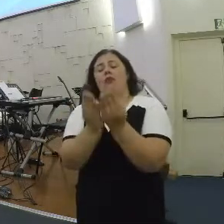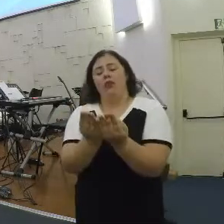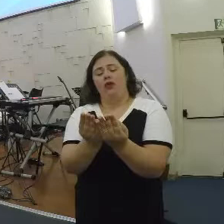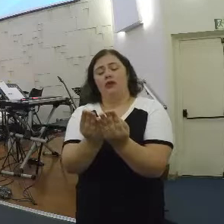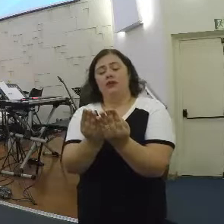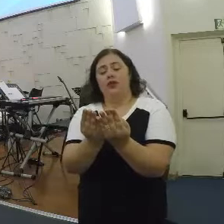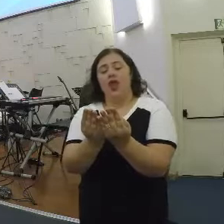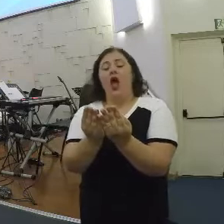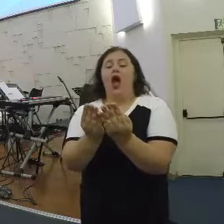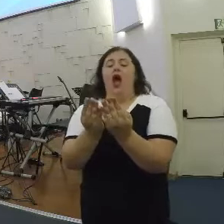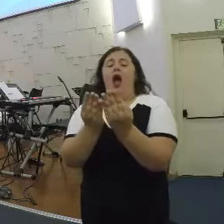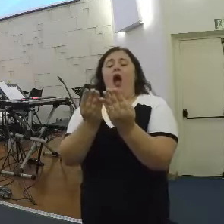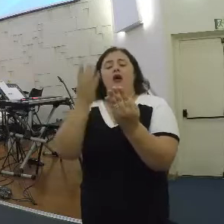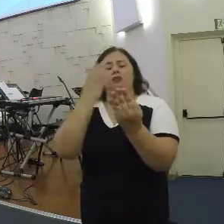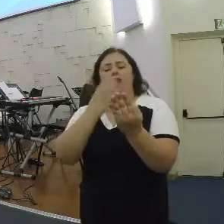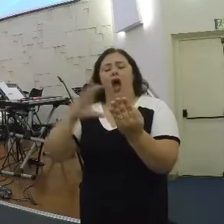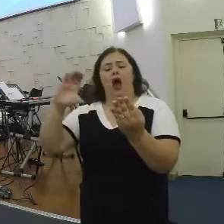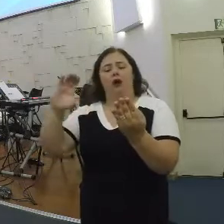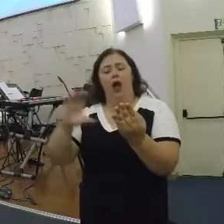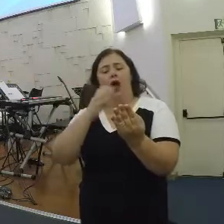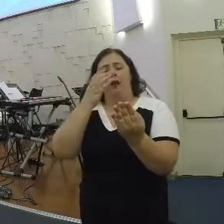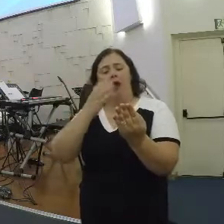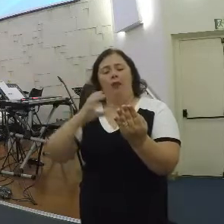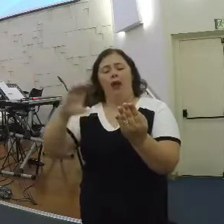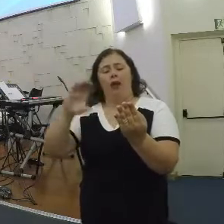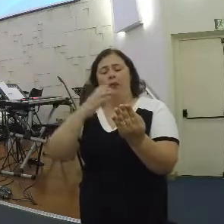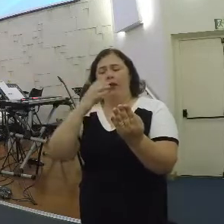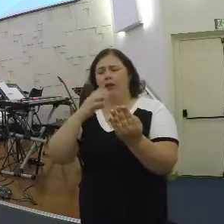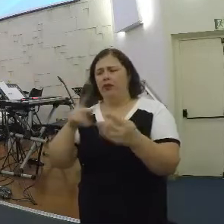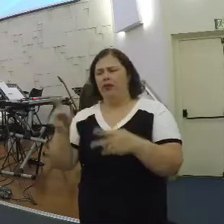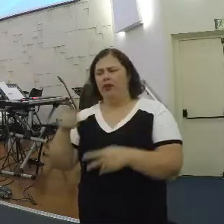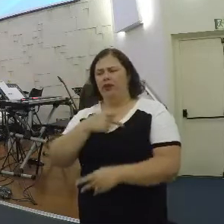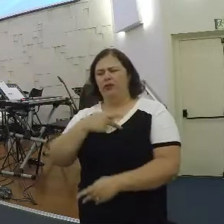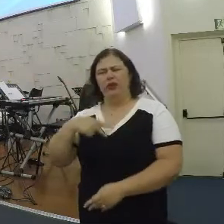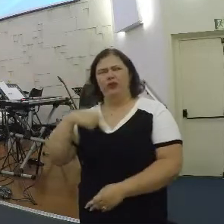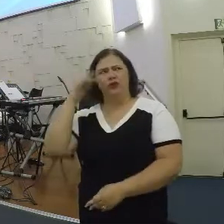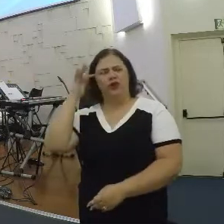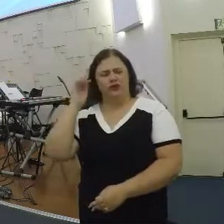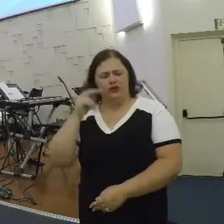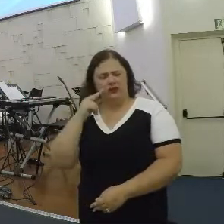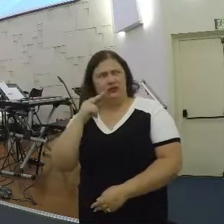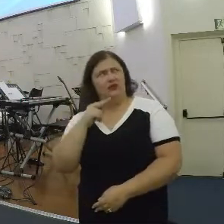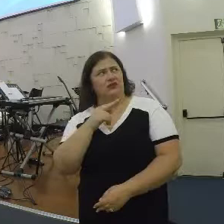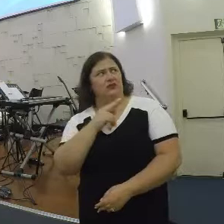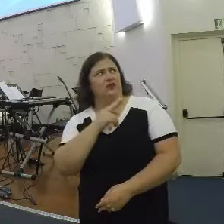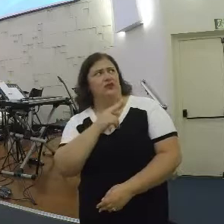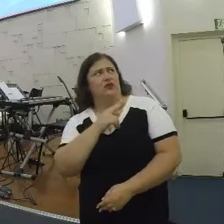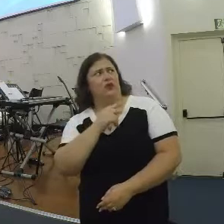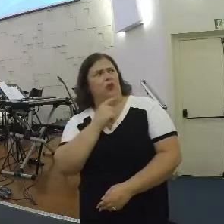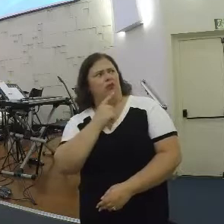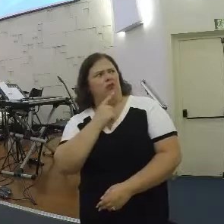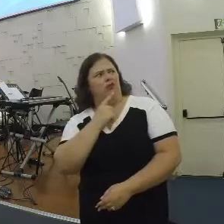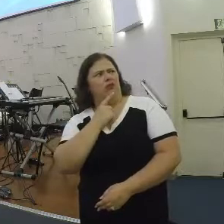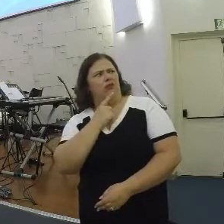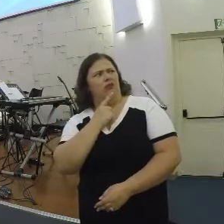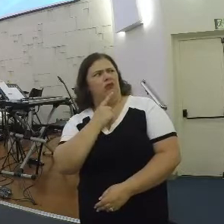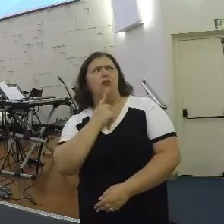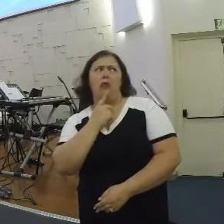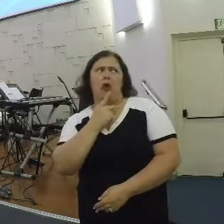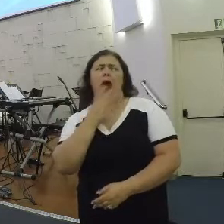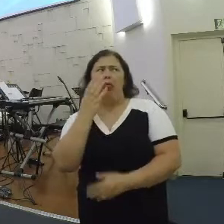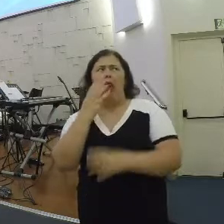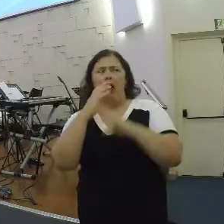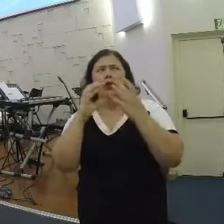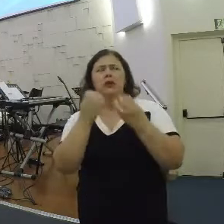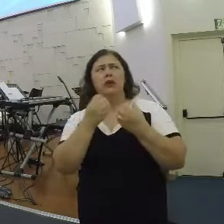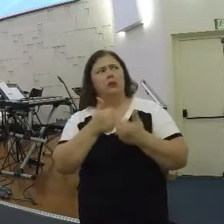coisa fora do comum. Agora eu estou vendo esse professor cantando o hino do cantor cristão, e cantava bonito, cantava afinado.